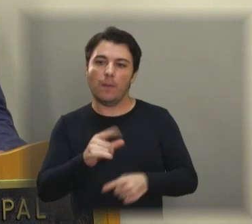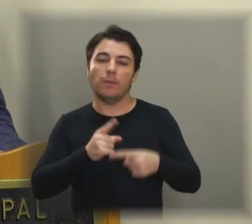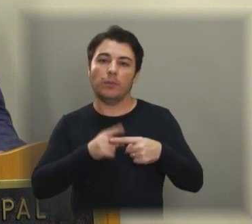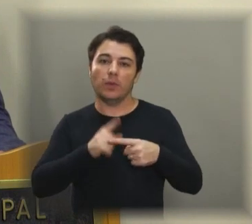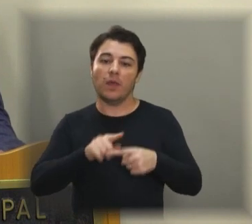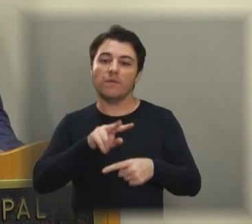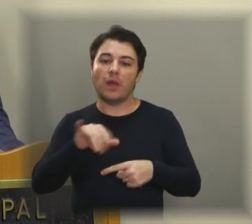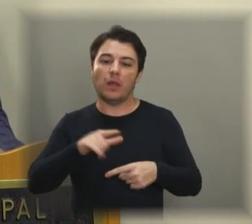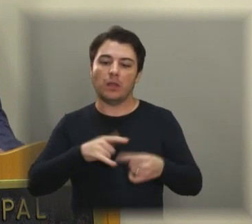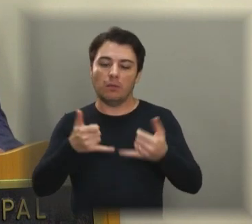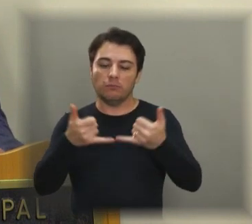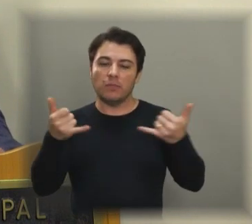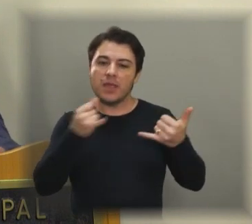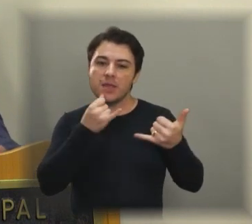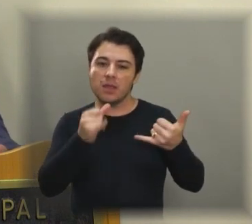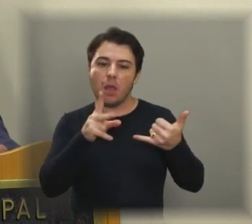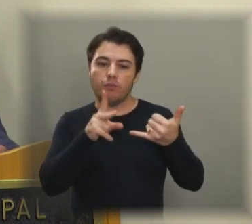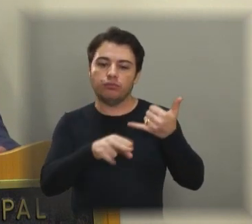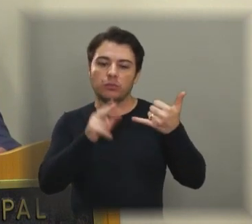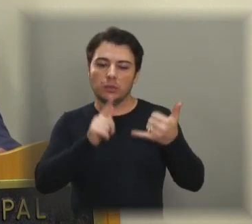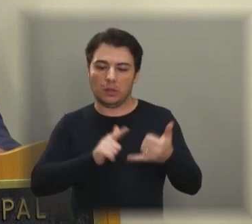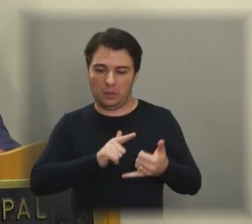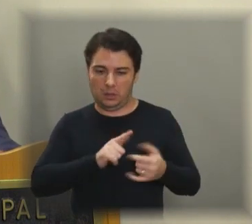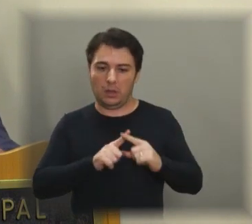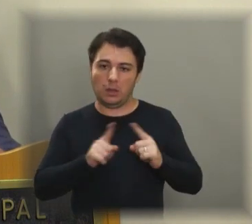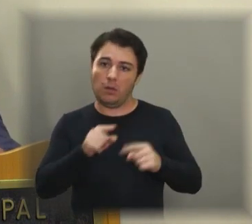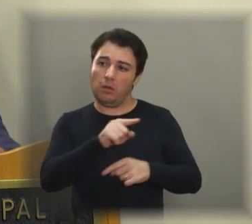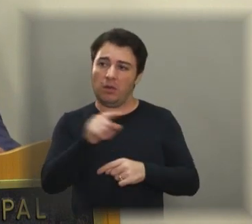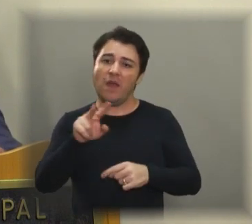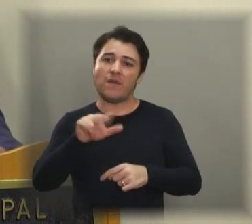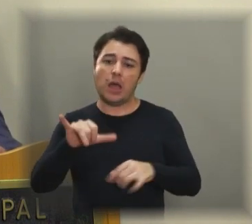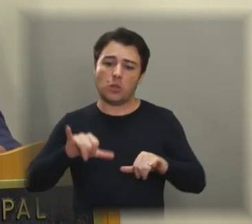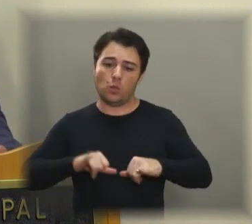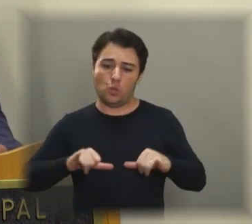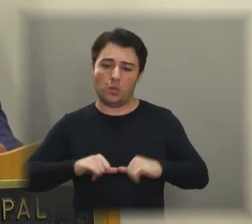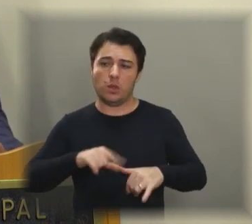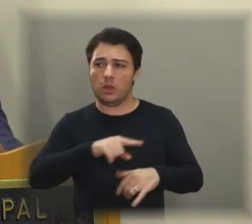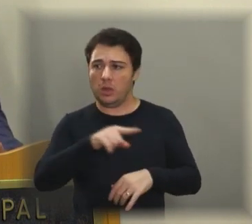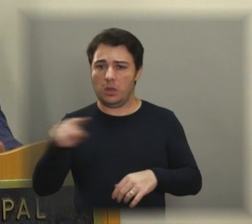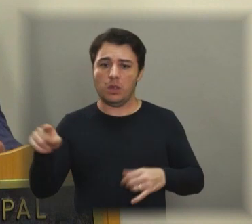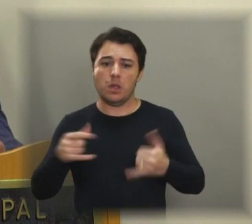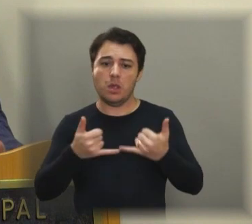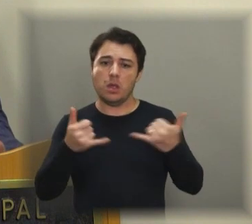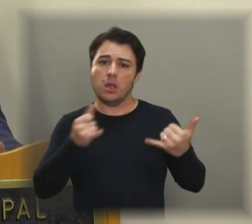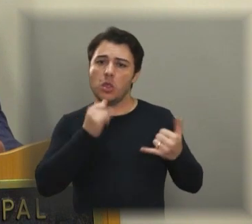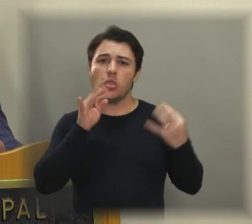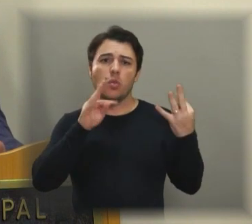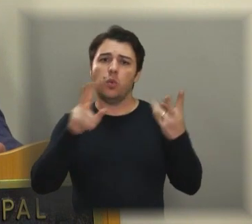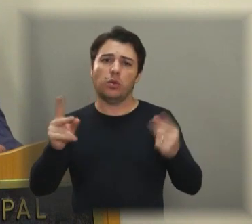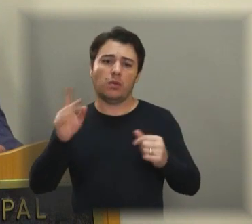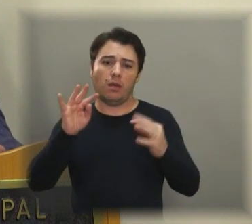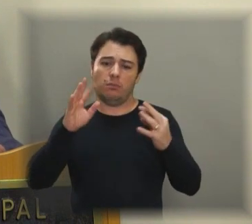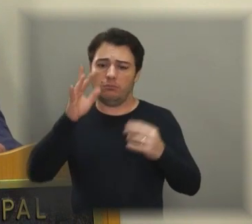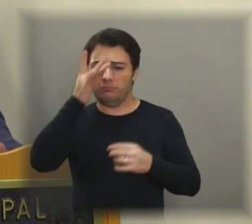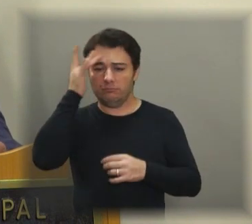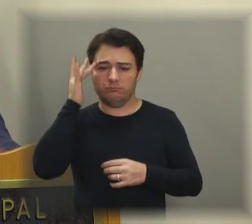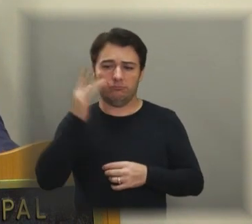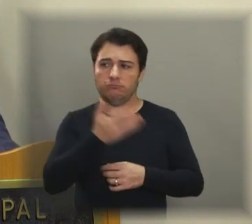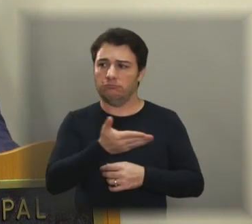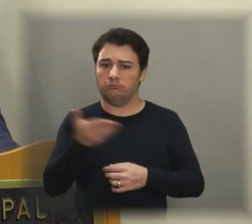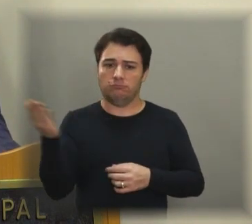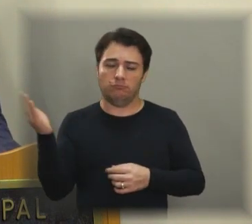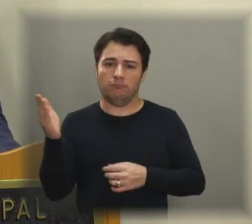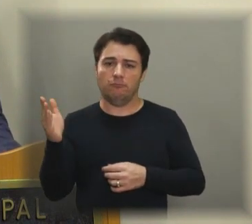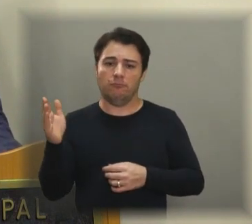a gente tem o desligamento planejado cegamente programado que vai afetar vocês deve estar todos os as pessoas ali que